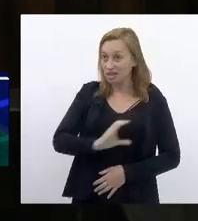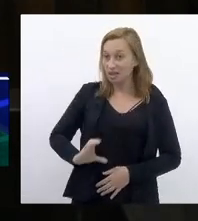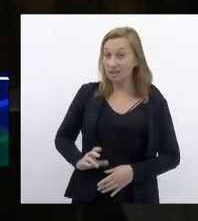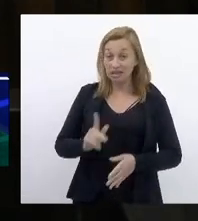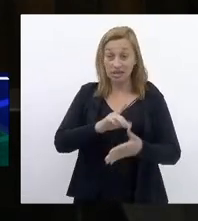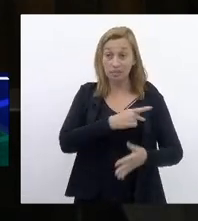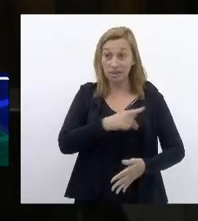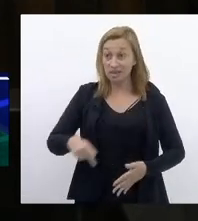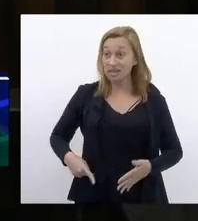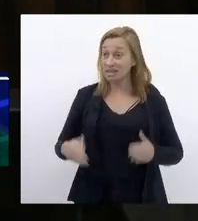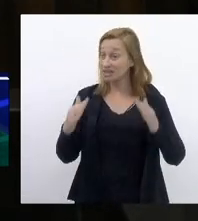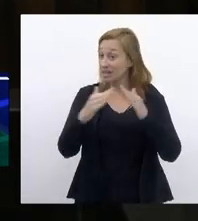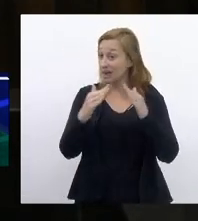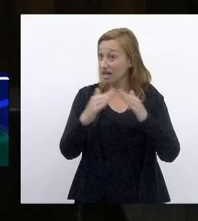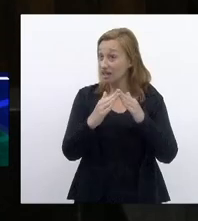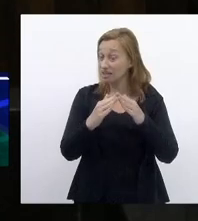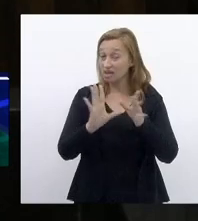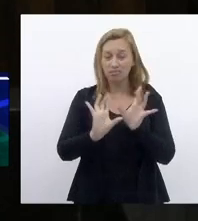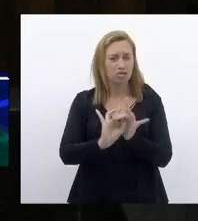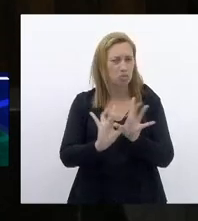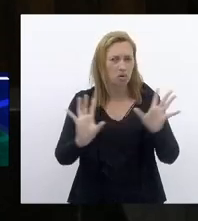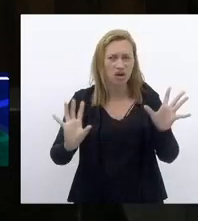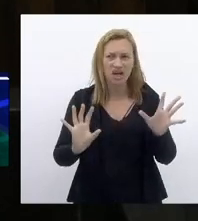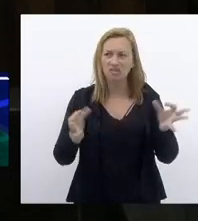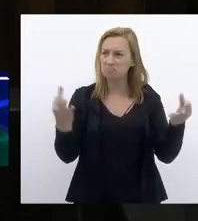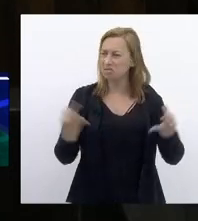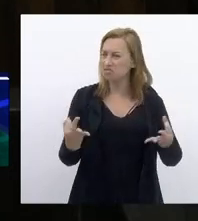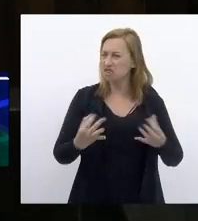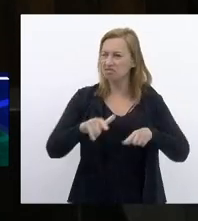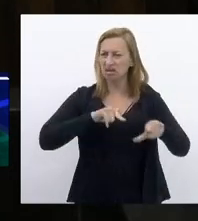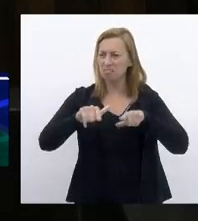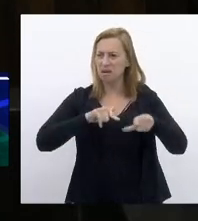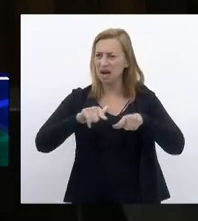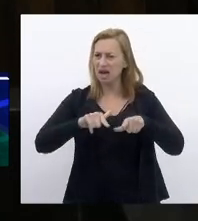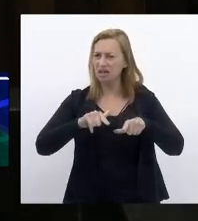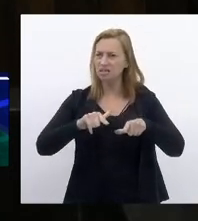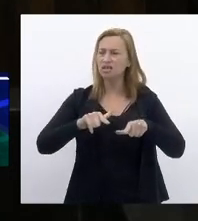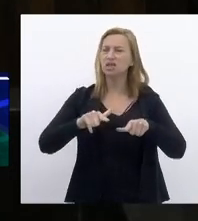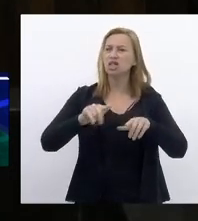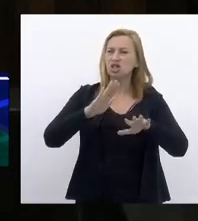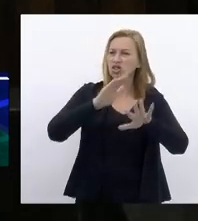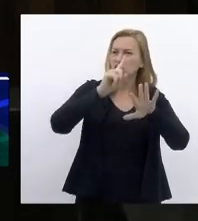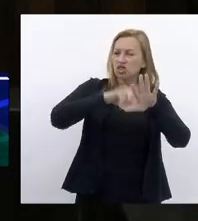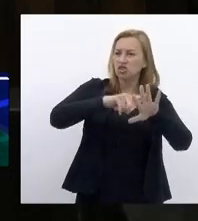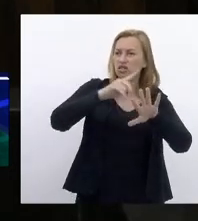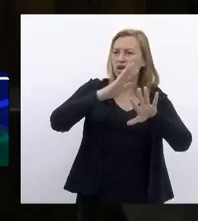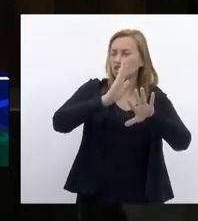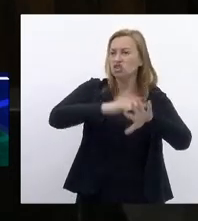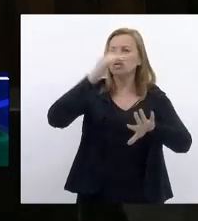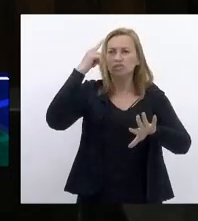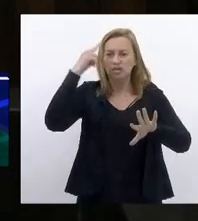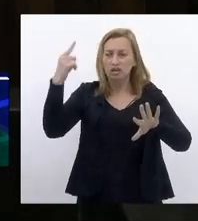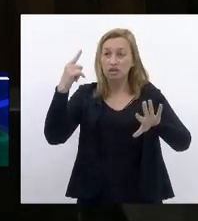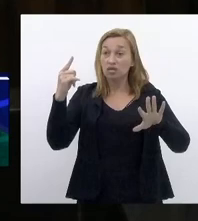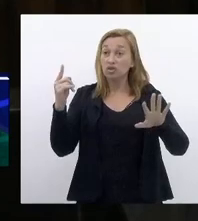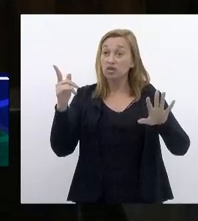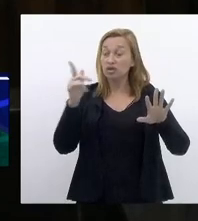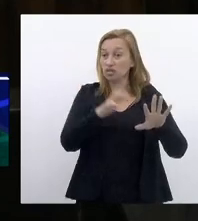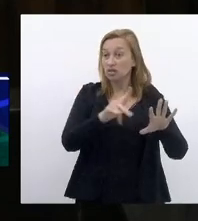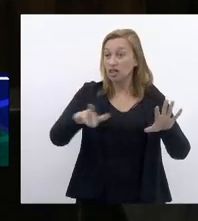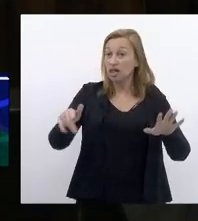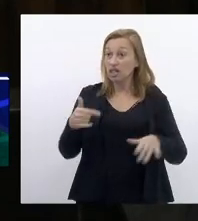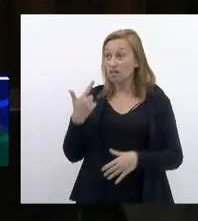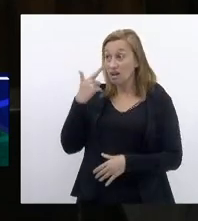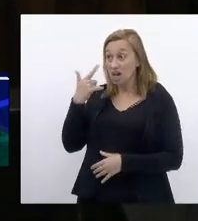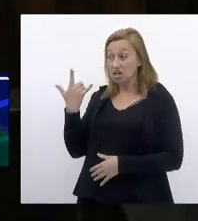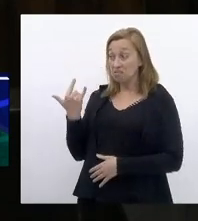tido uma presidência democrática, convergente, com as diferentes forças ideológicas. E ele, de olho numa vantagem